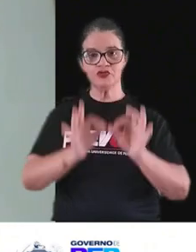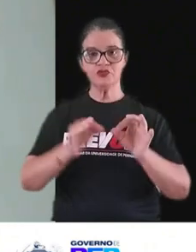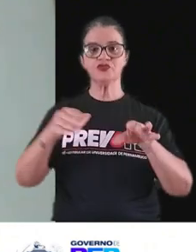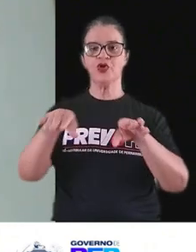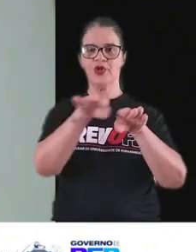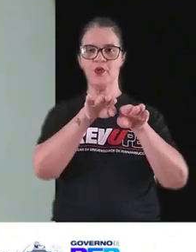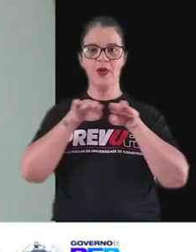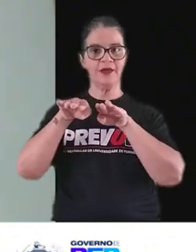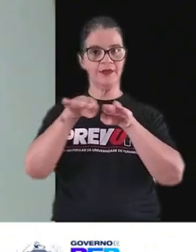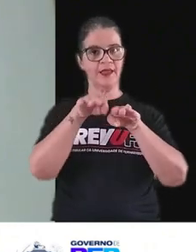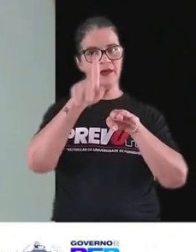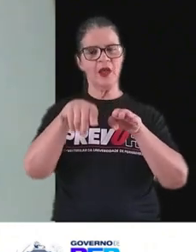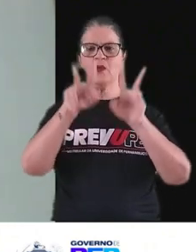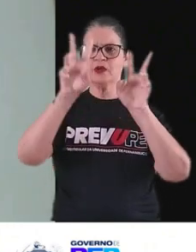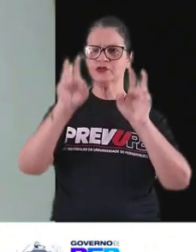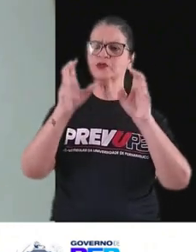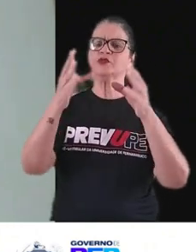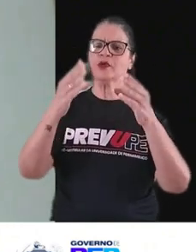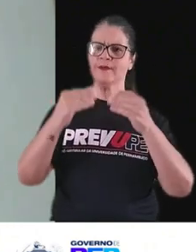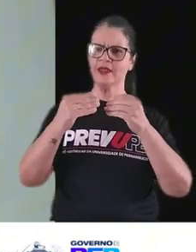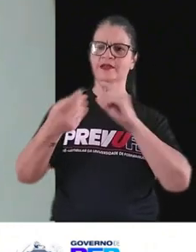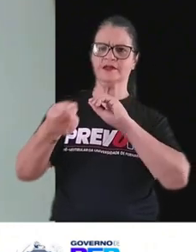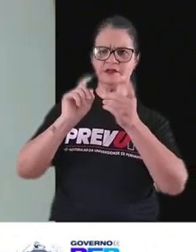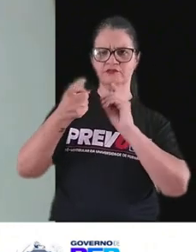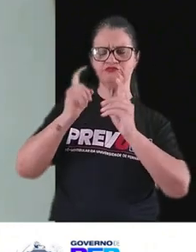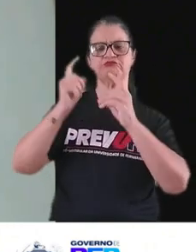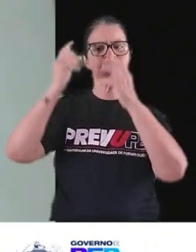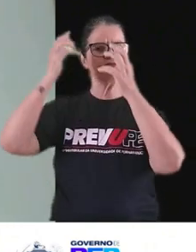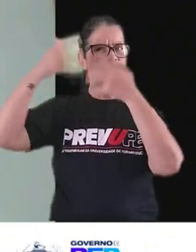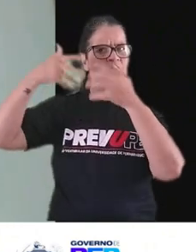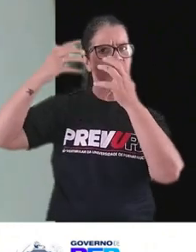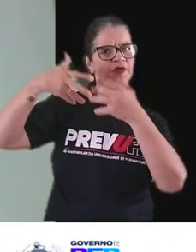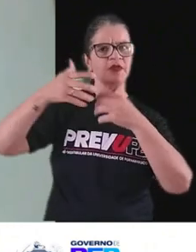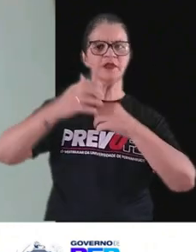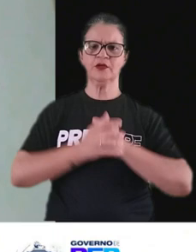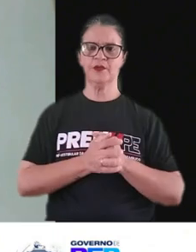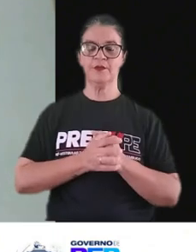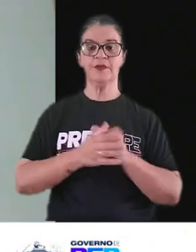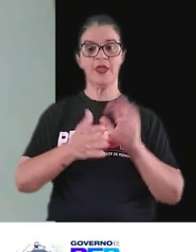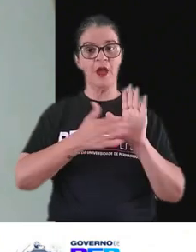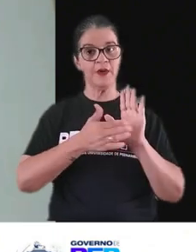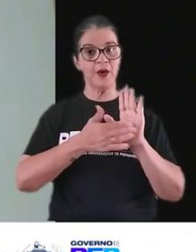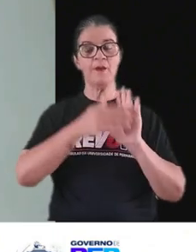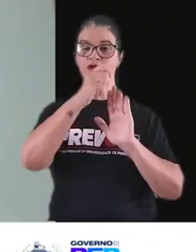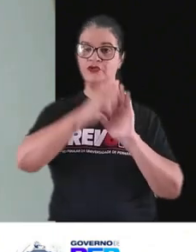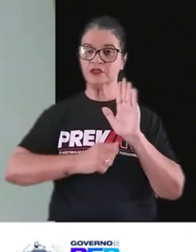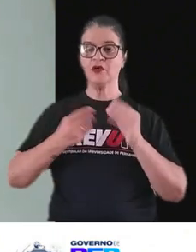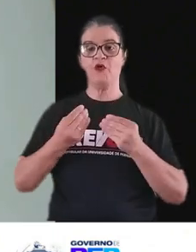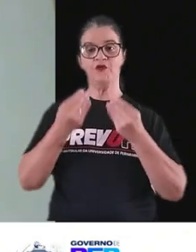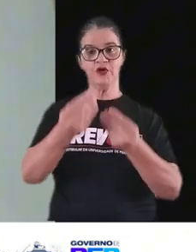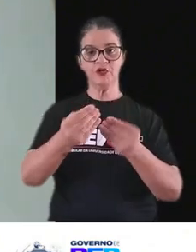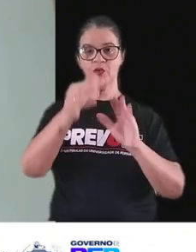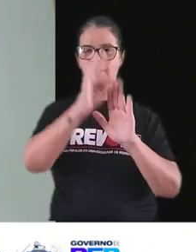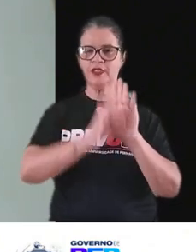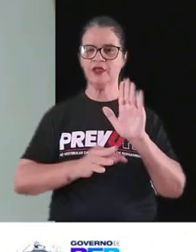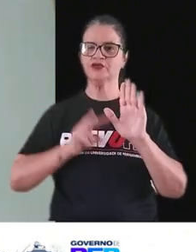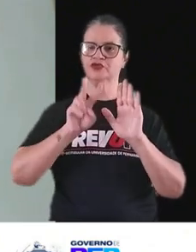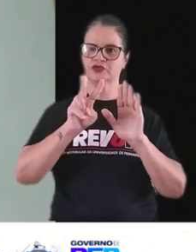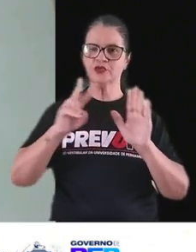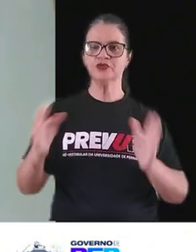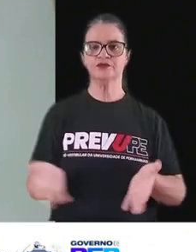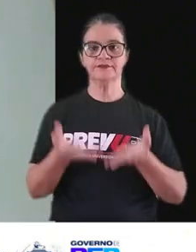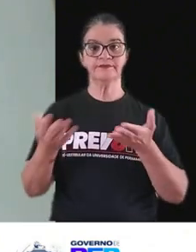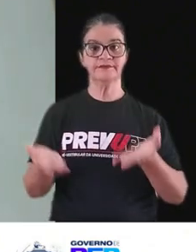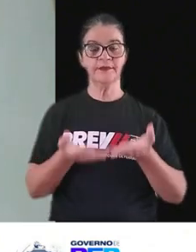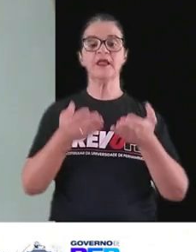e igualitária é um assunto que merece ser discutido e refletido a proposta de redação ofertou dois textos